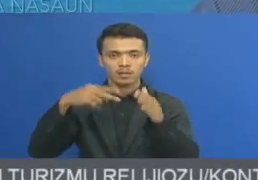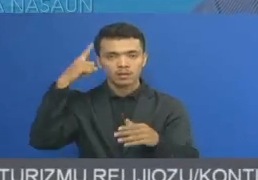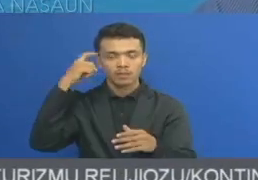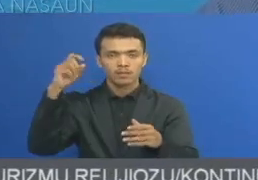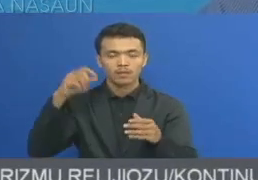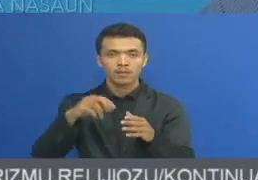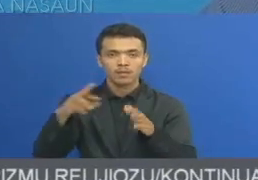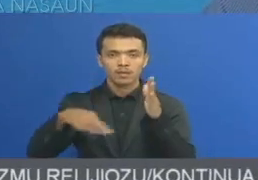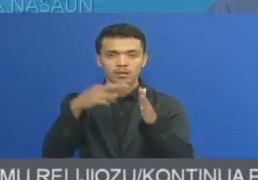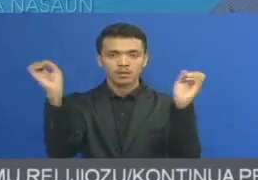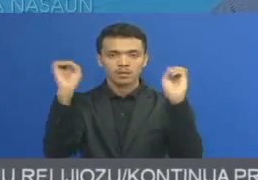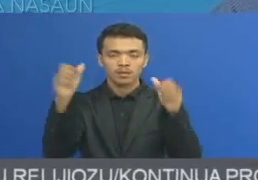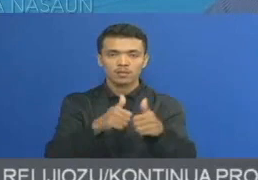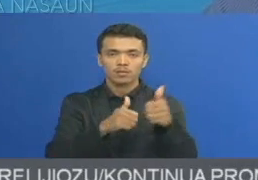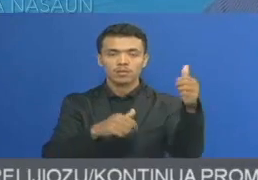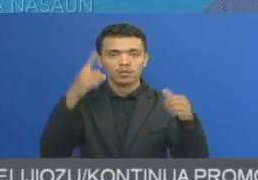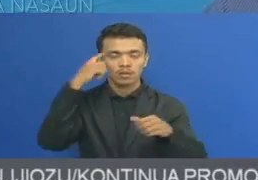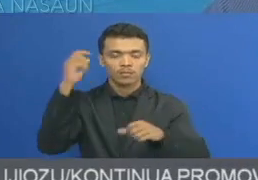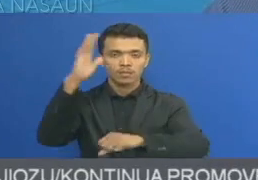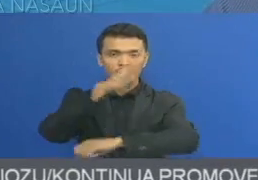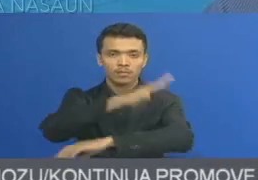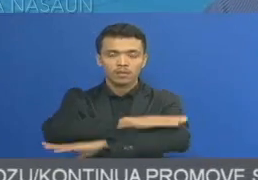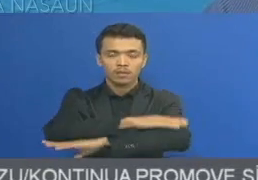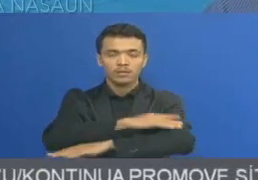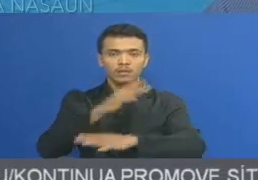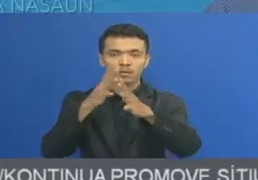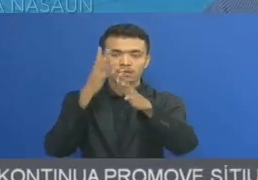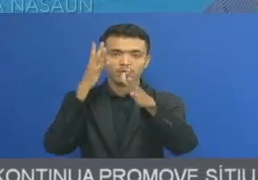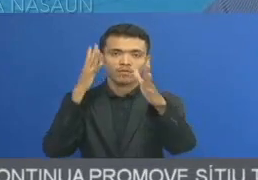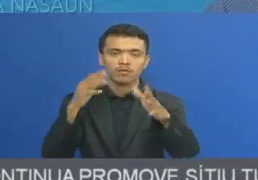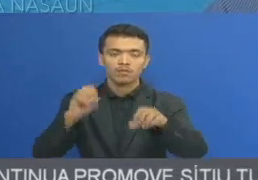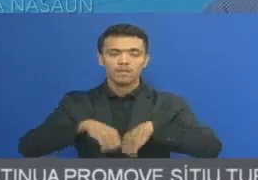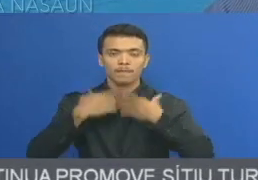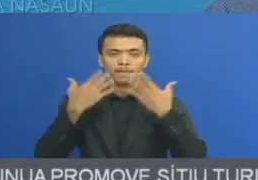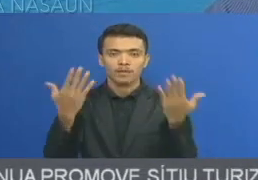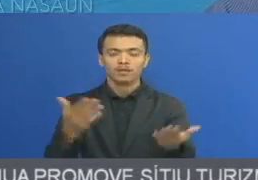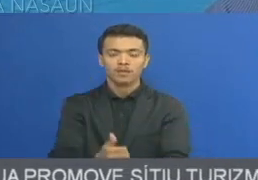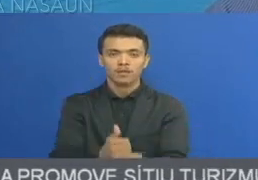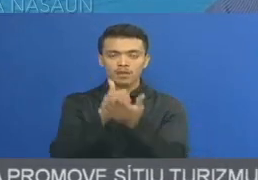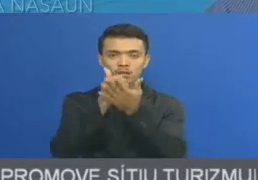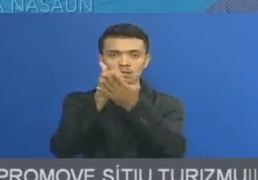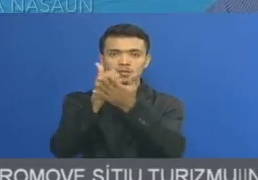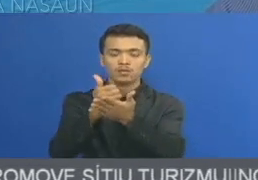a mesa, Wanghira mesa forma. Ia regras o insama atende